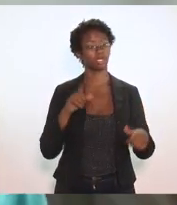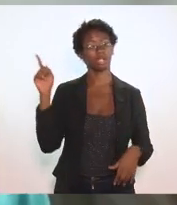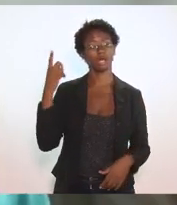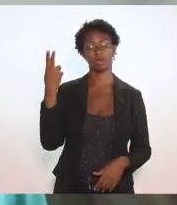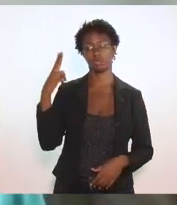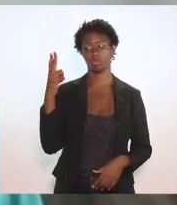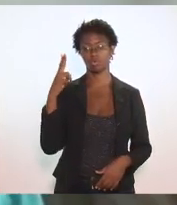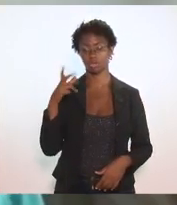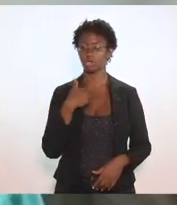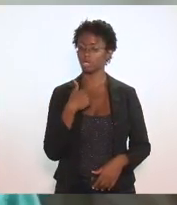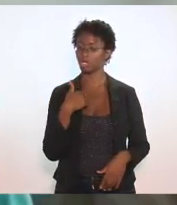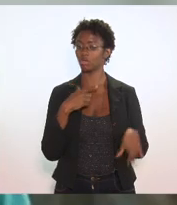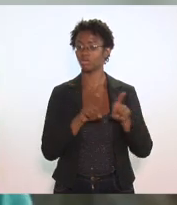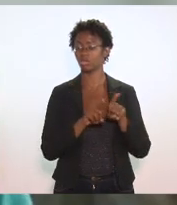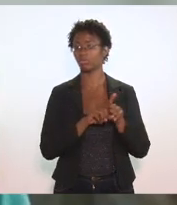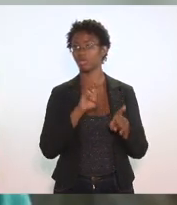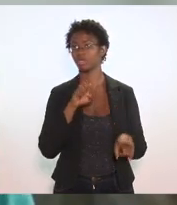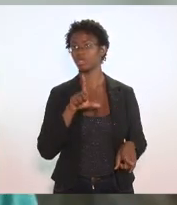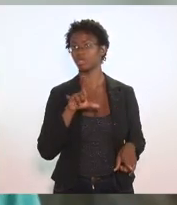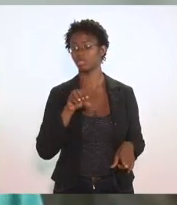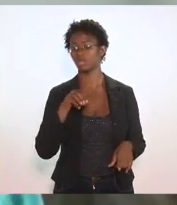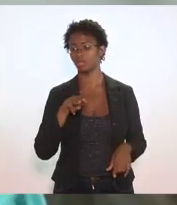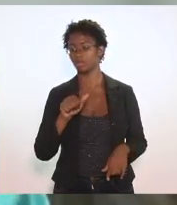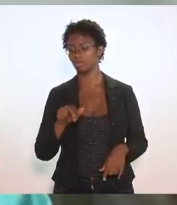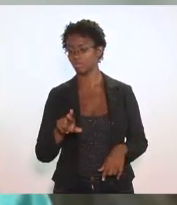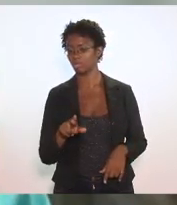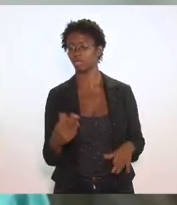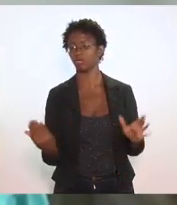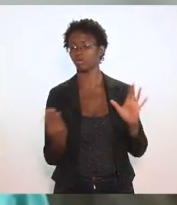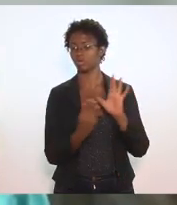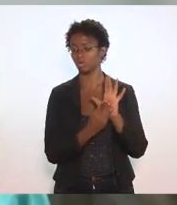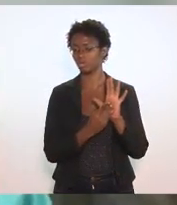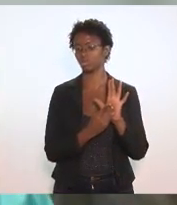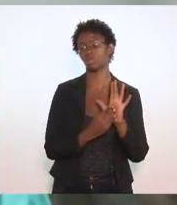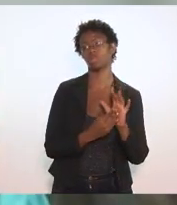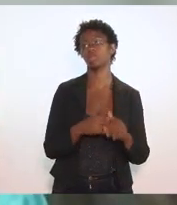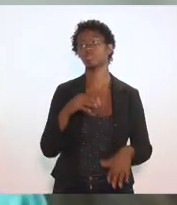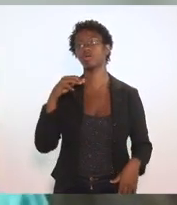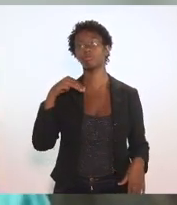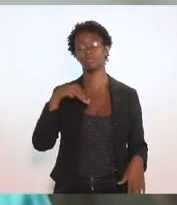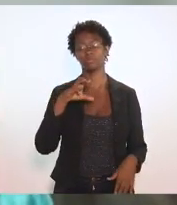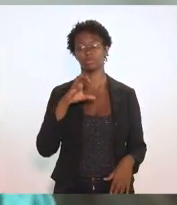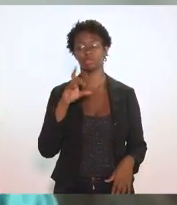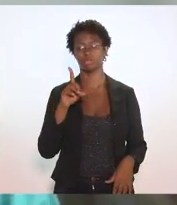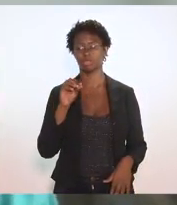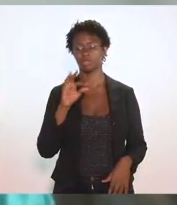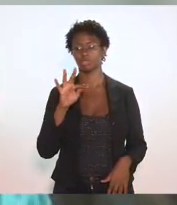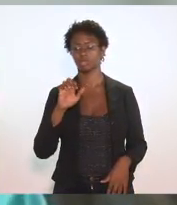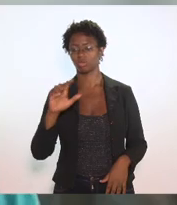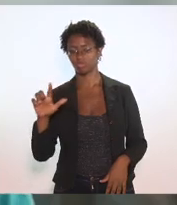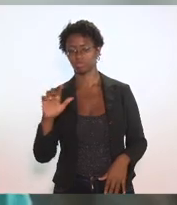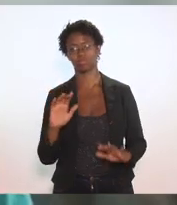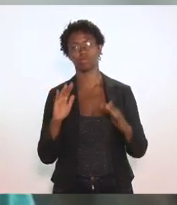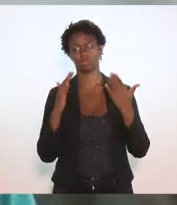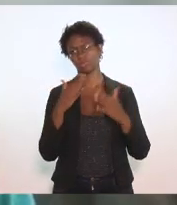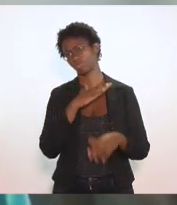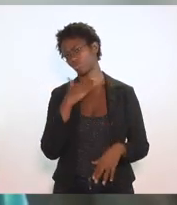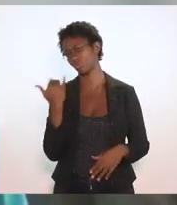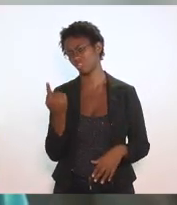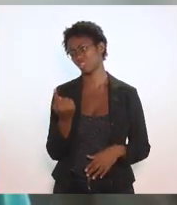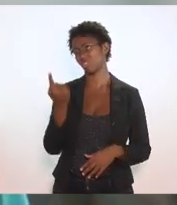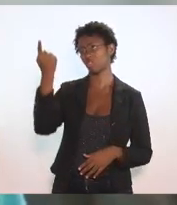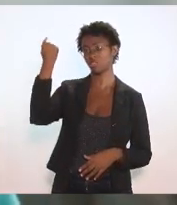eu, deputado Eliomar Coelho, de engenheiro Fernando Cumprido McDowell, quando ele faleceu. E eu tinha